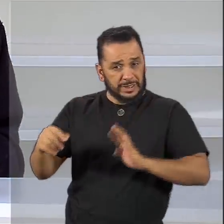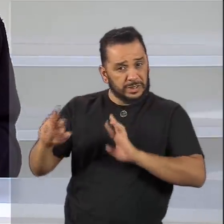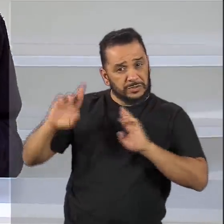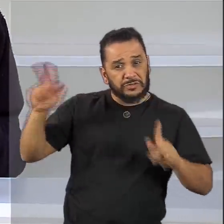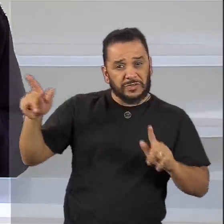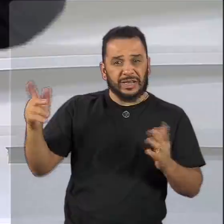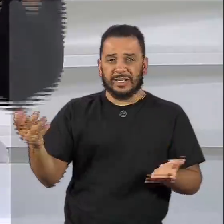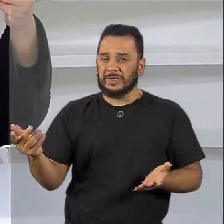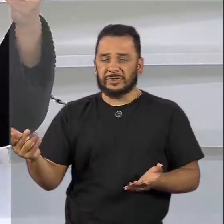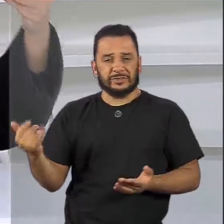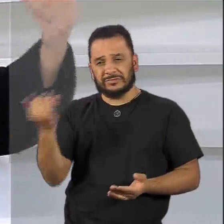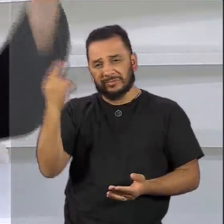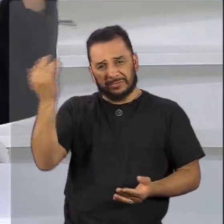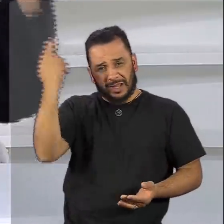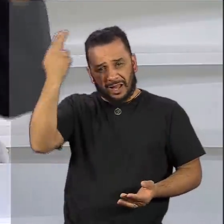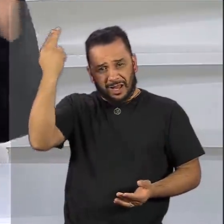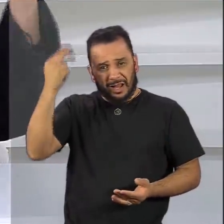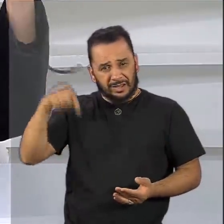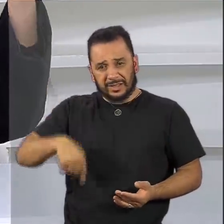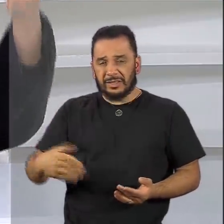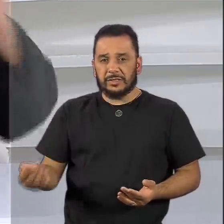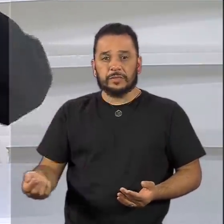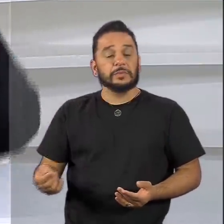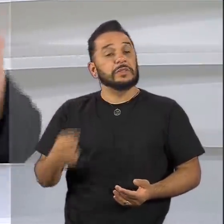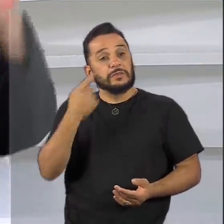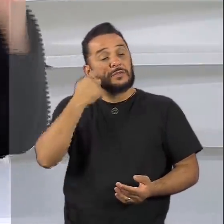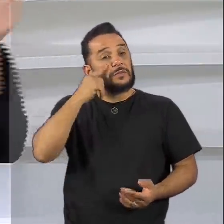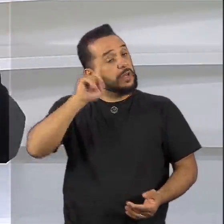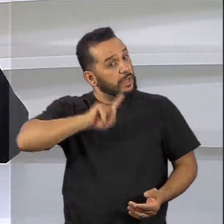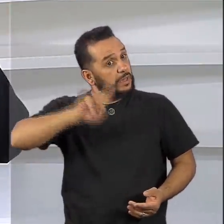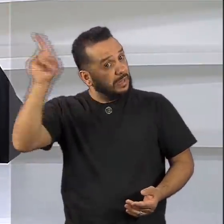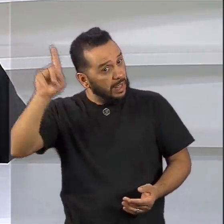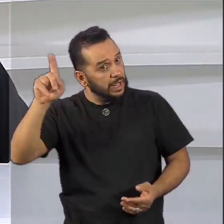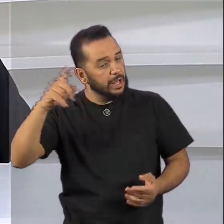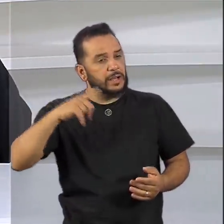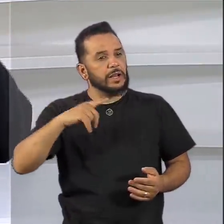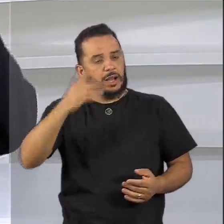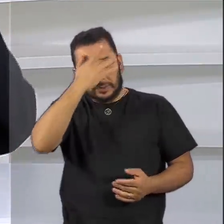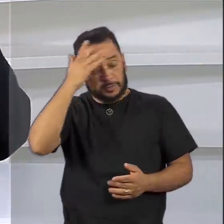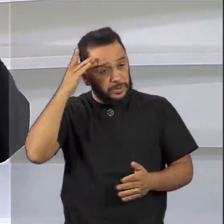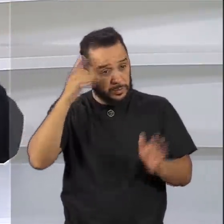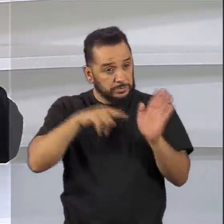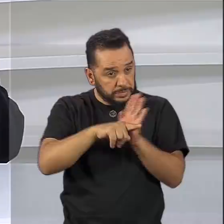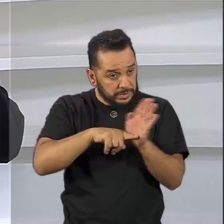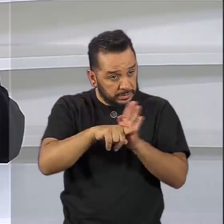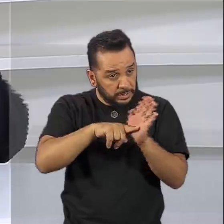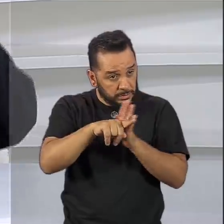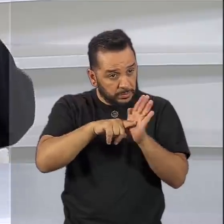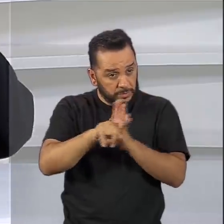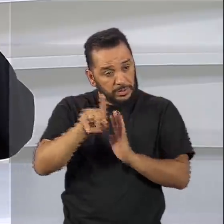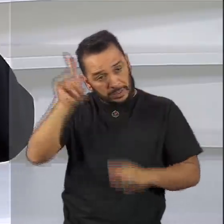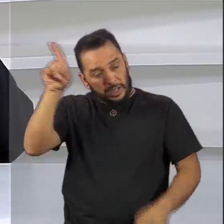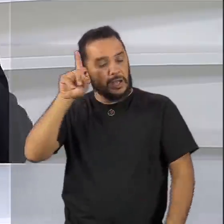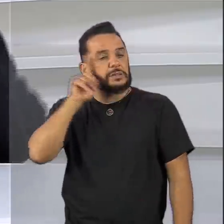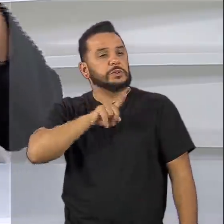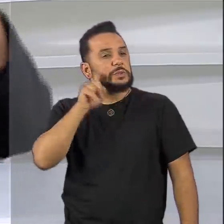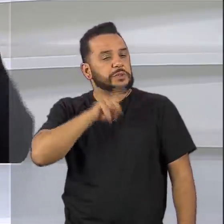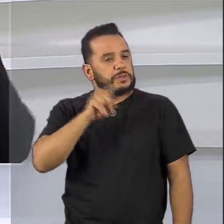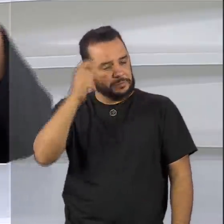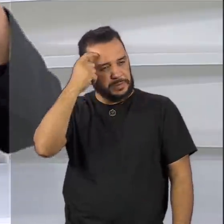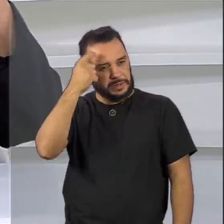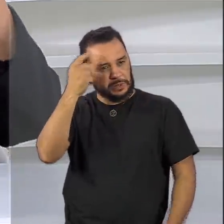ocorrer. Mas, de qualquer jeito, Rossi, o que você viu lá? Nenhum analista, considerando